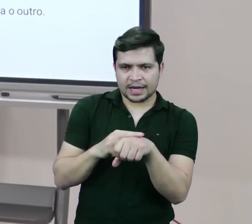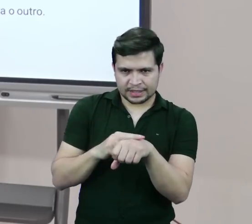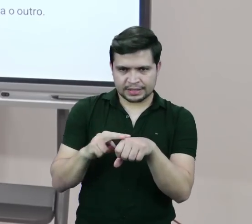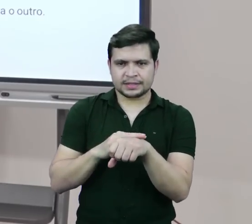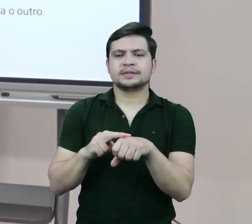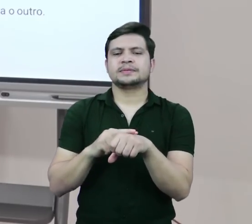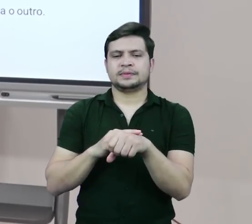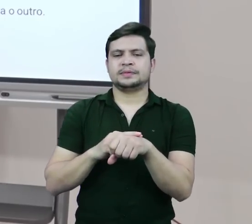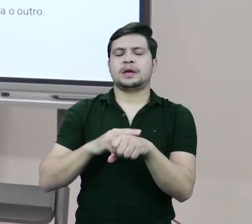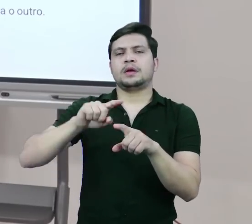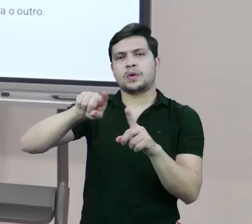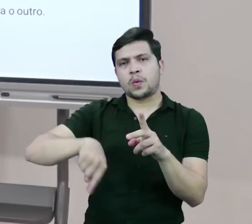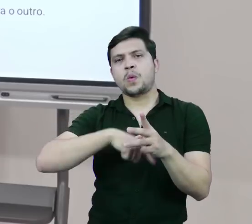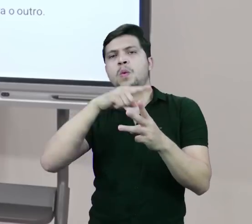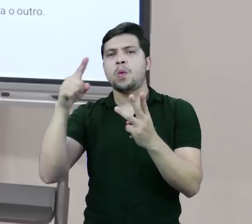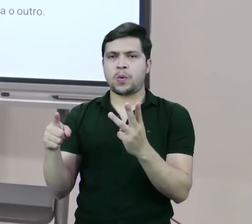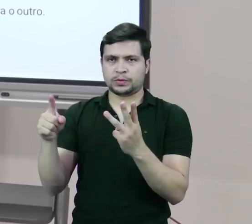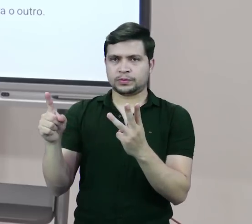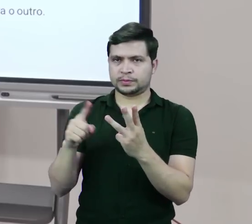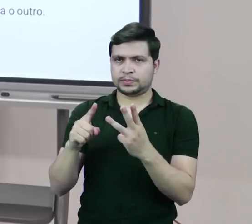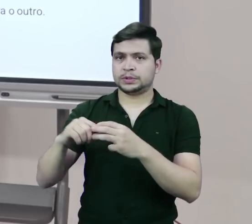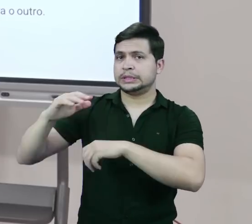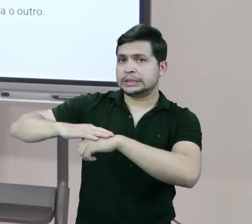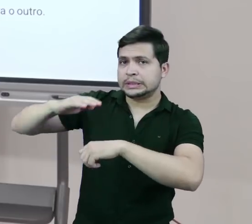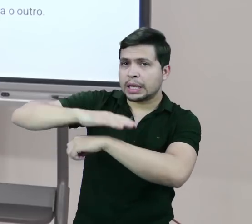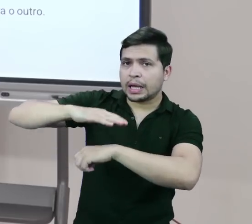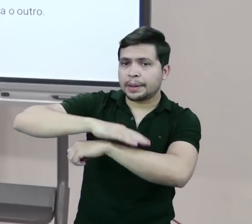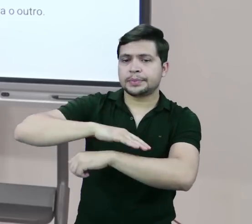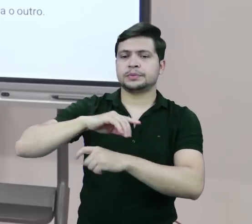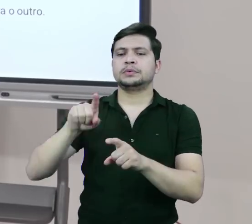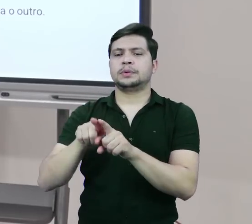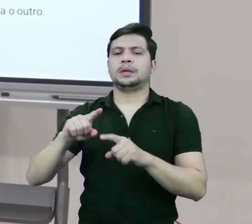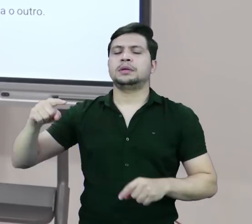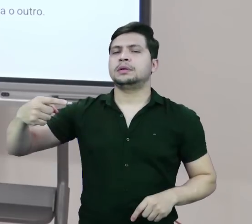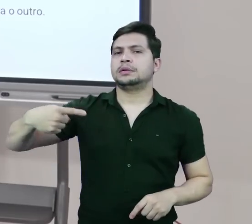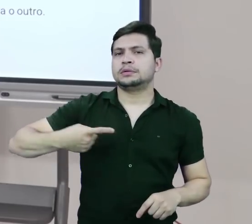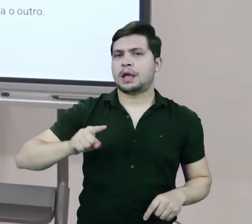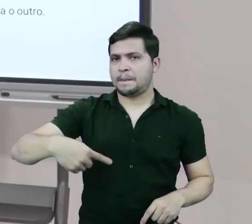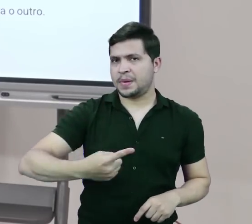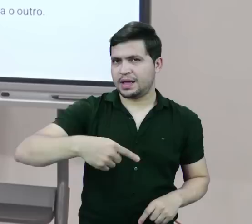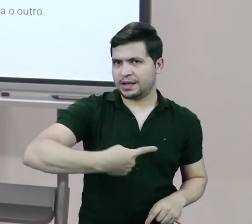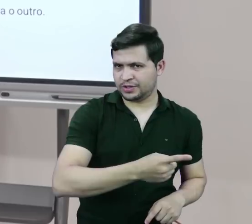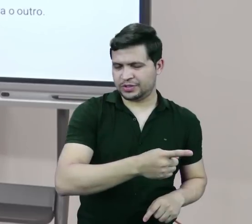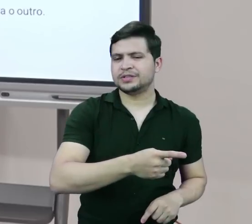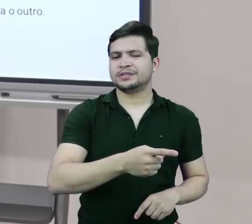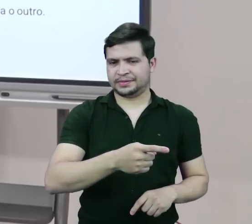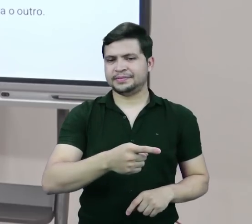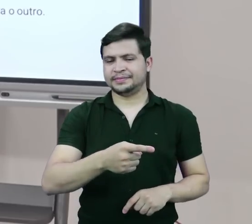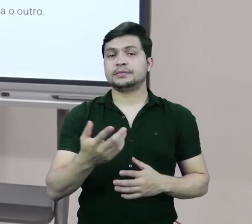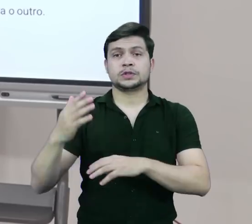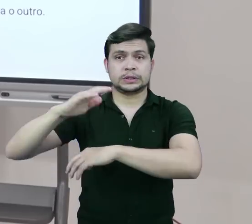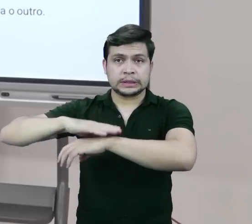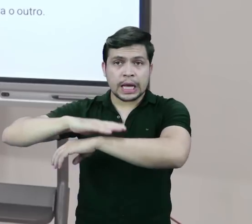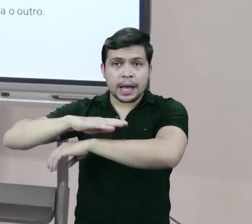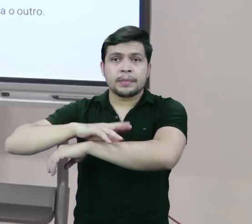sucessivamente. Eu vou ter outros animais heterotróficos, o sapo é heterotrófico, a serpente é heterotrófica, né? Então o sapo